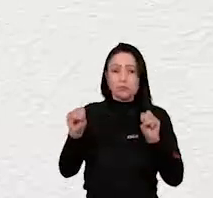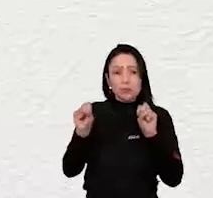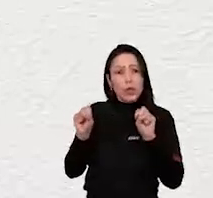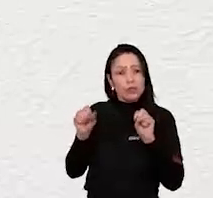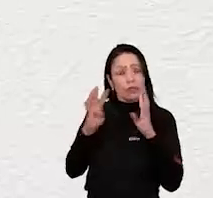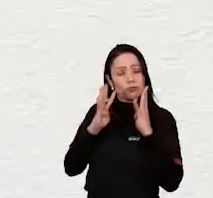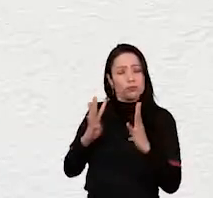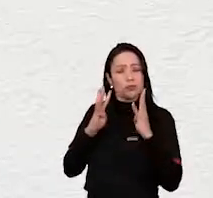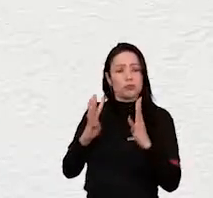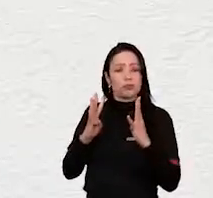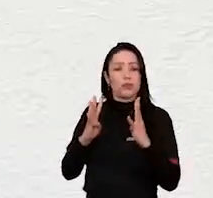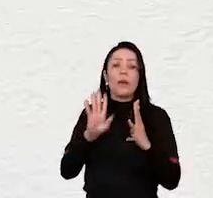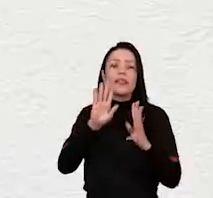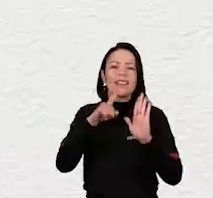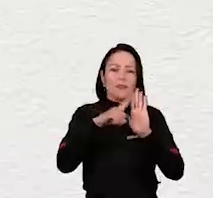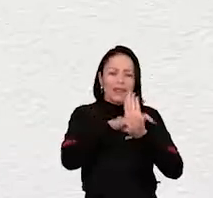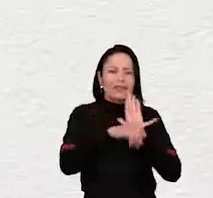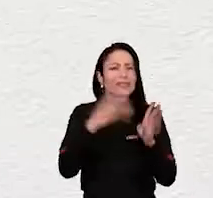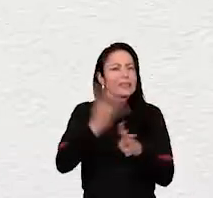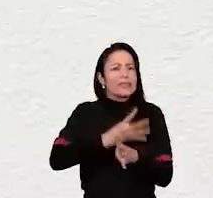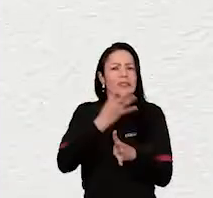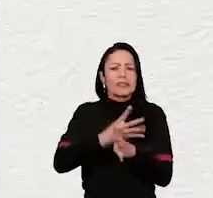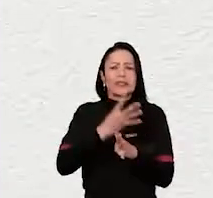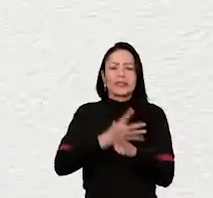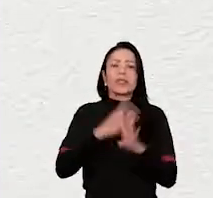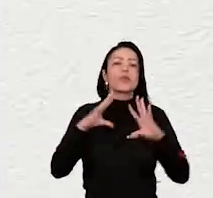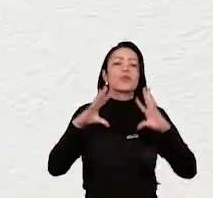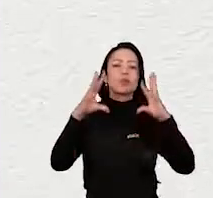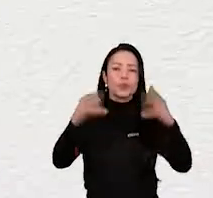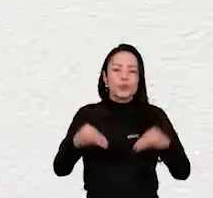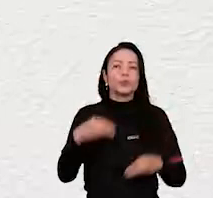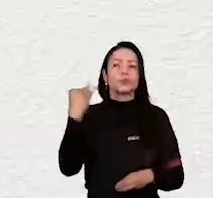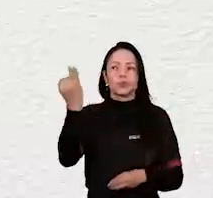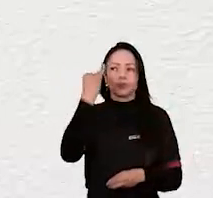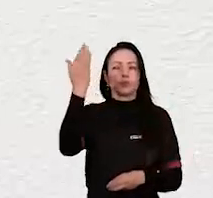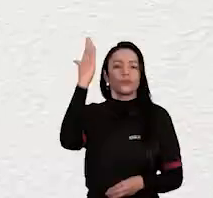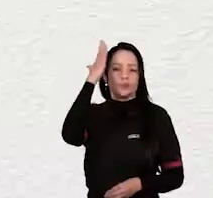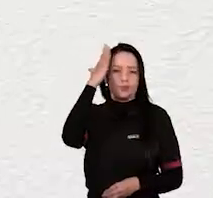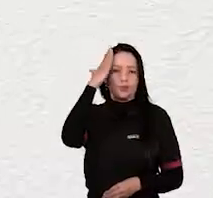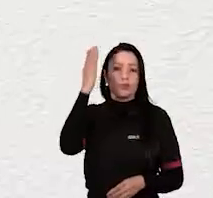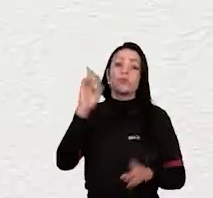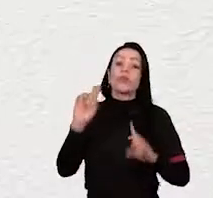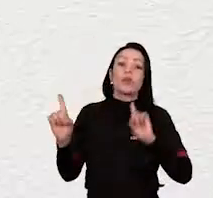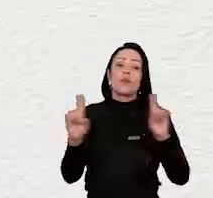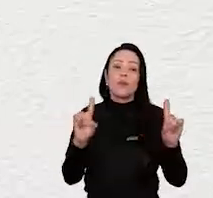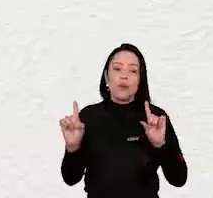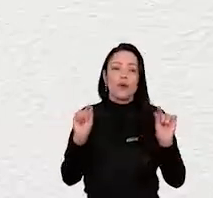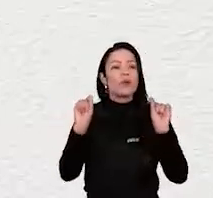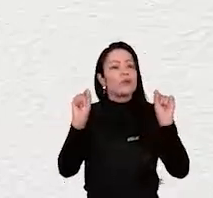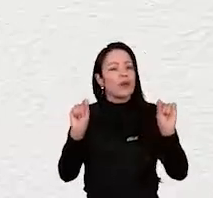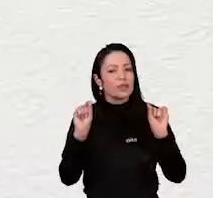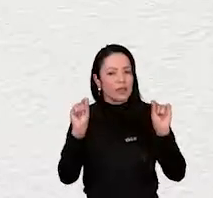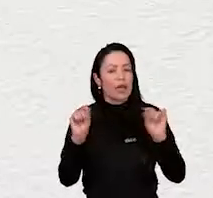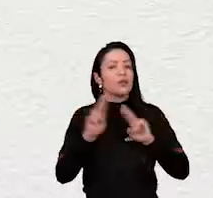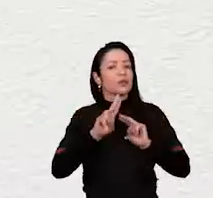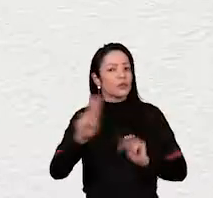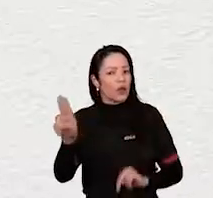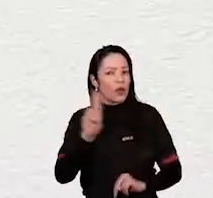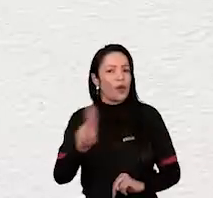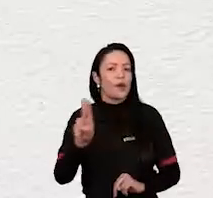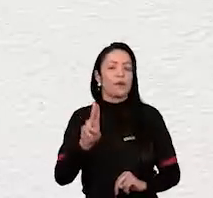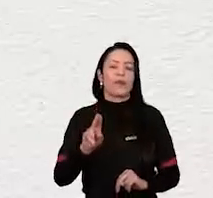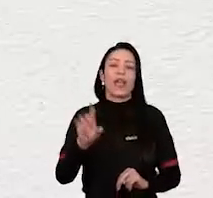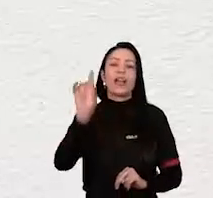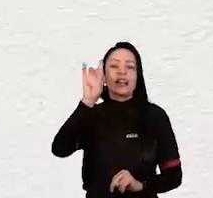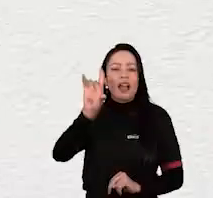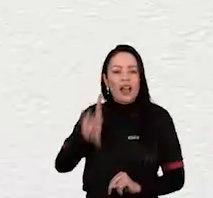uma bactéria que é resistente a tudo, é importante eu saber se é pseudomonas, se é proteus, o que é, porque a pseudomonas tem um